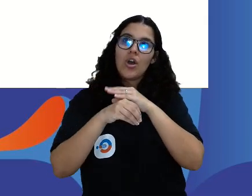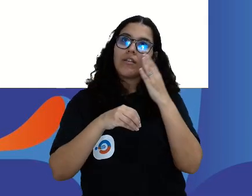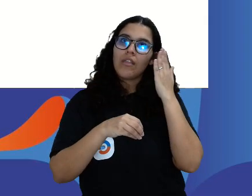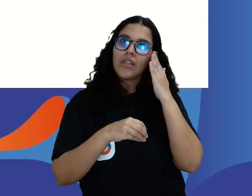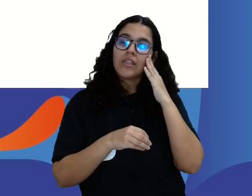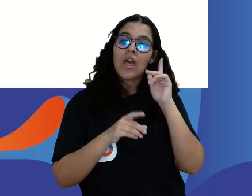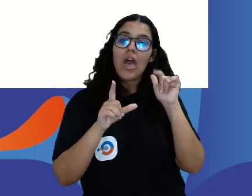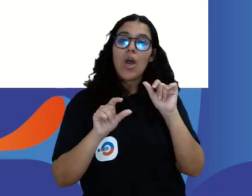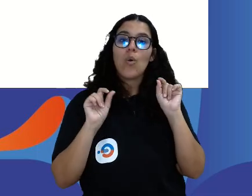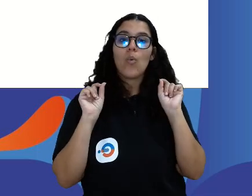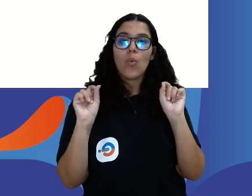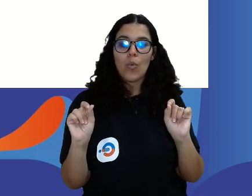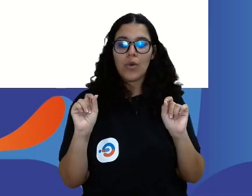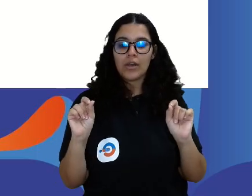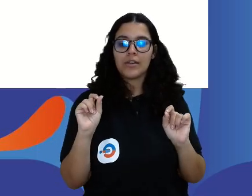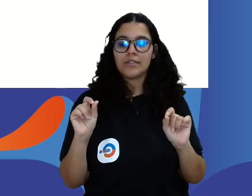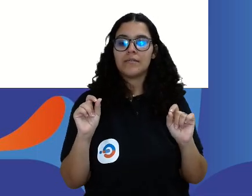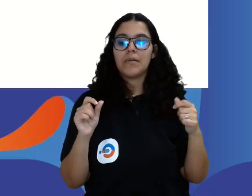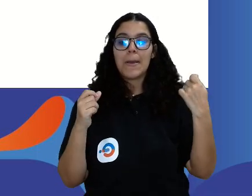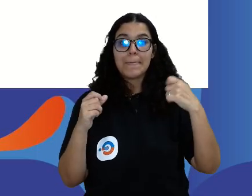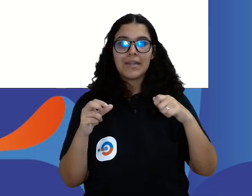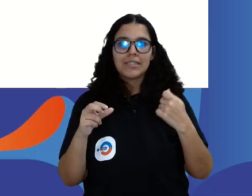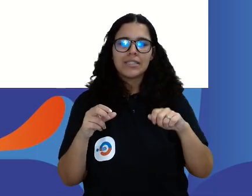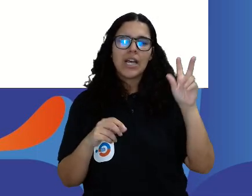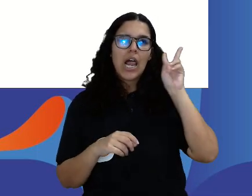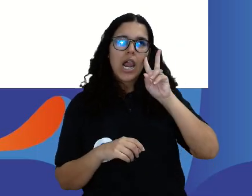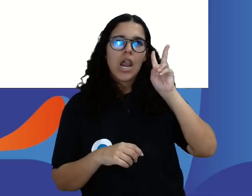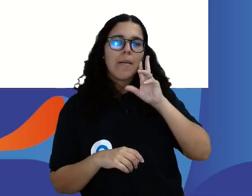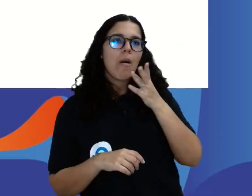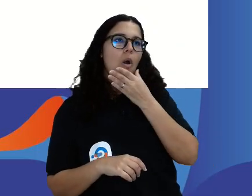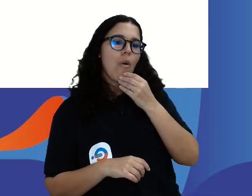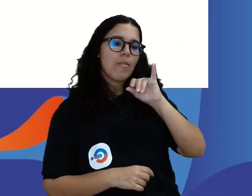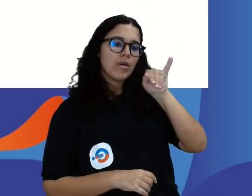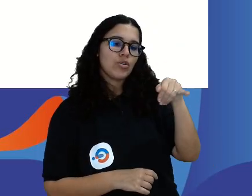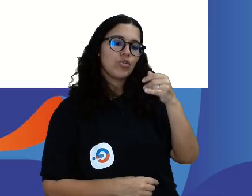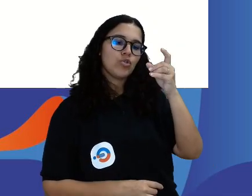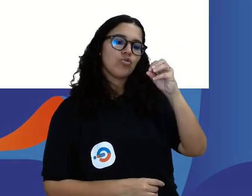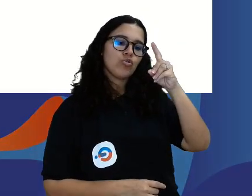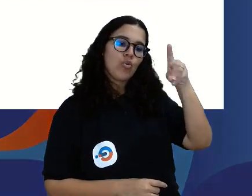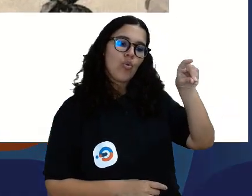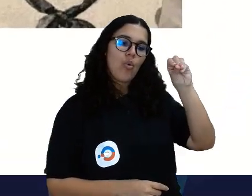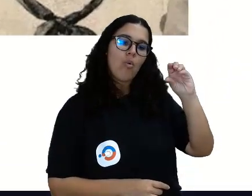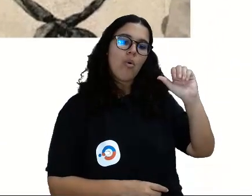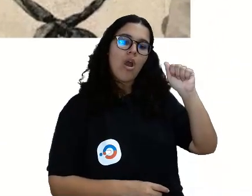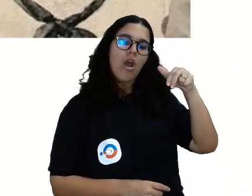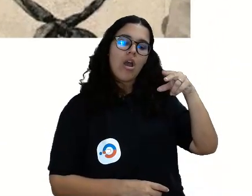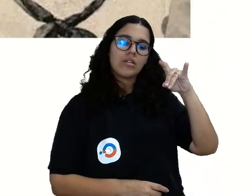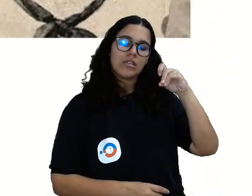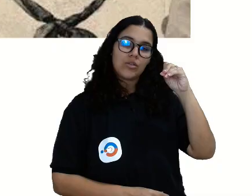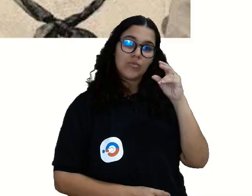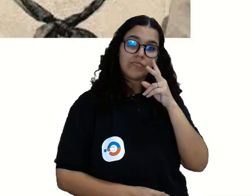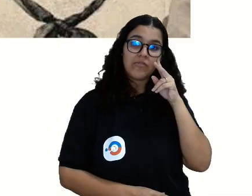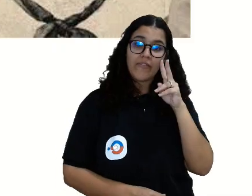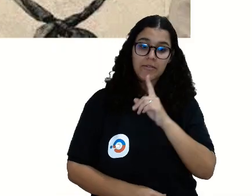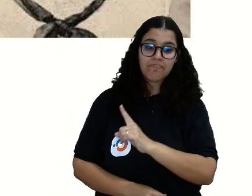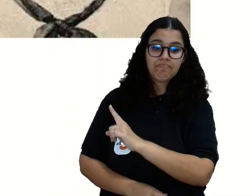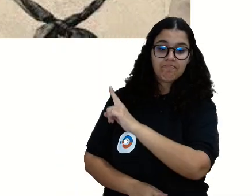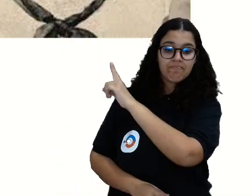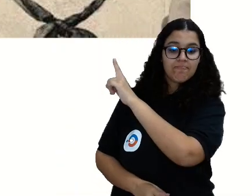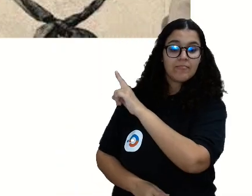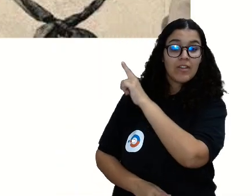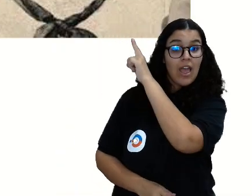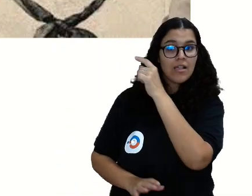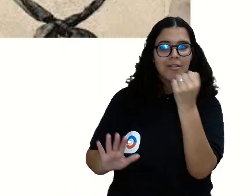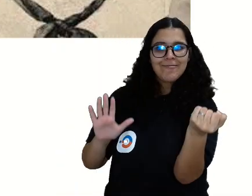fazer referência, né, ao João Cândido, que se torna um símbolo de luta, né, dos negros